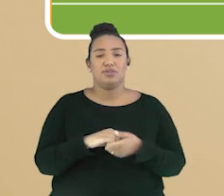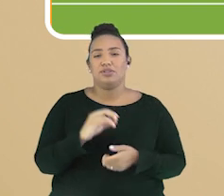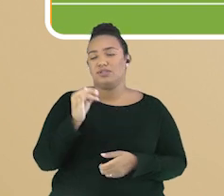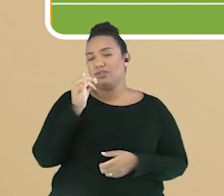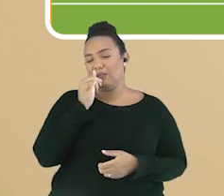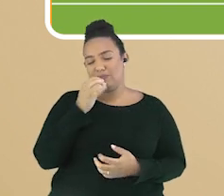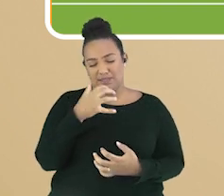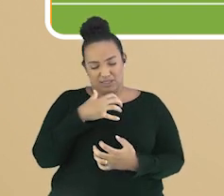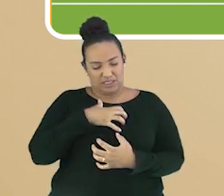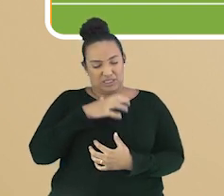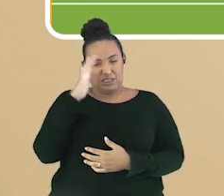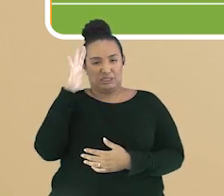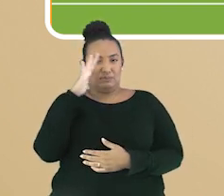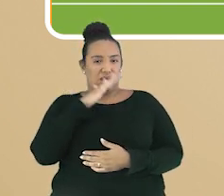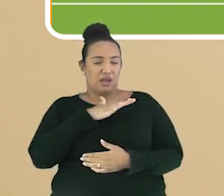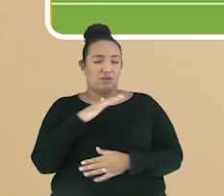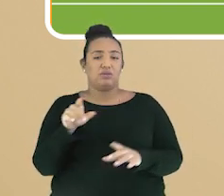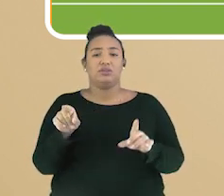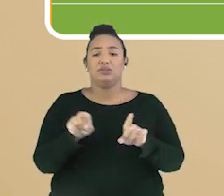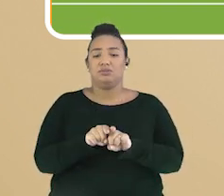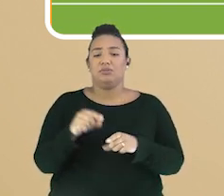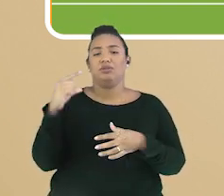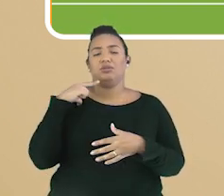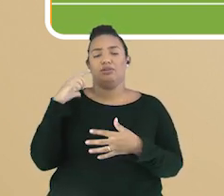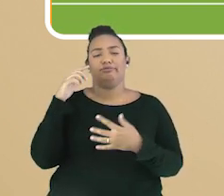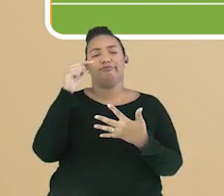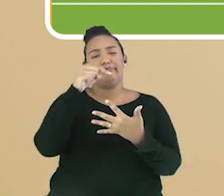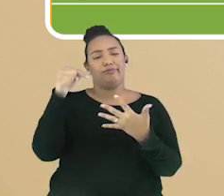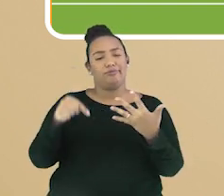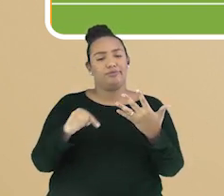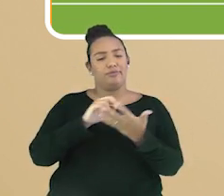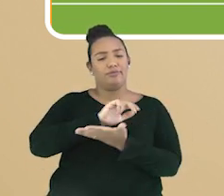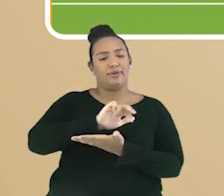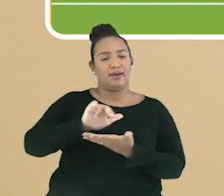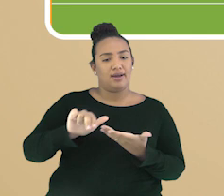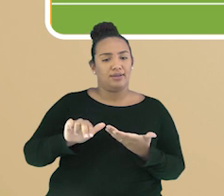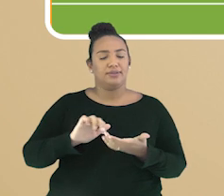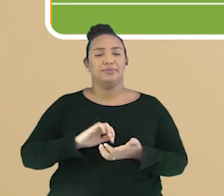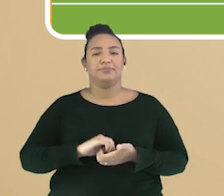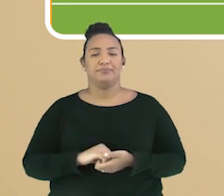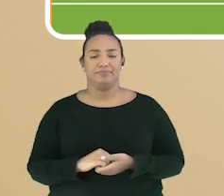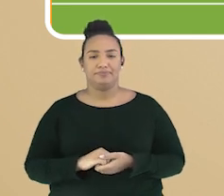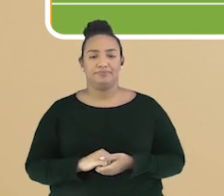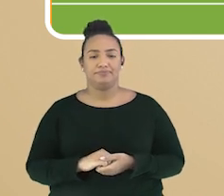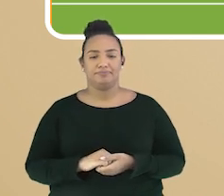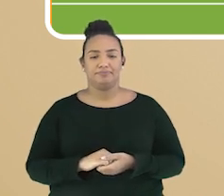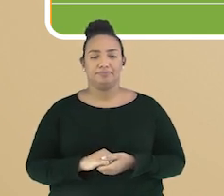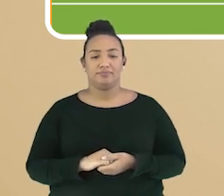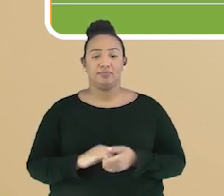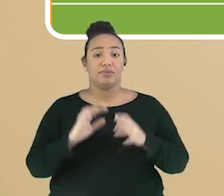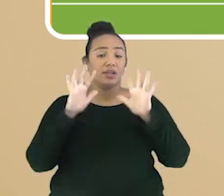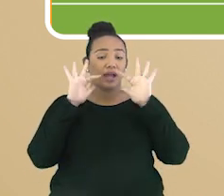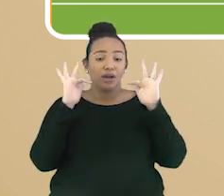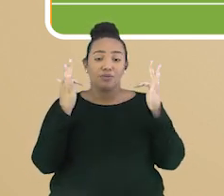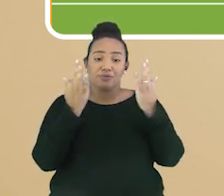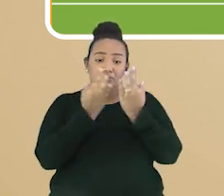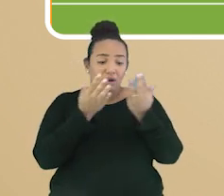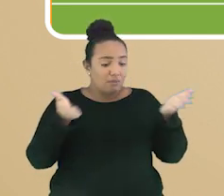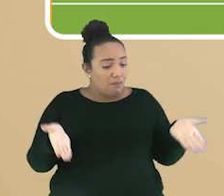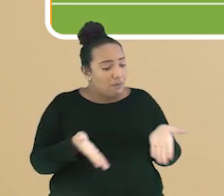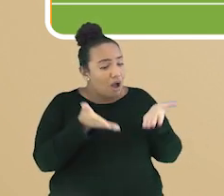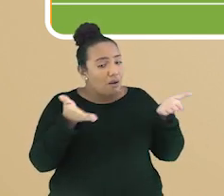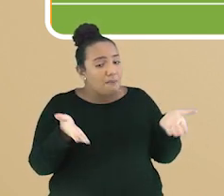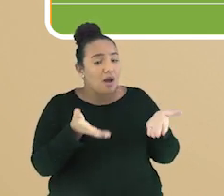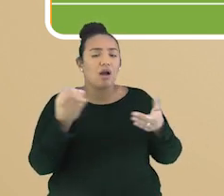O engajamento da família é fundamental para ajudar crianças e adolescentes a superarem a